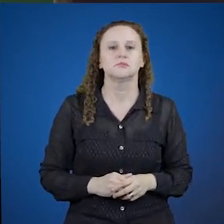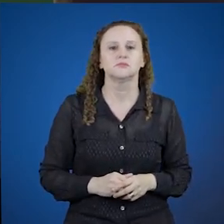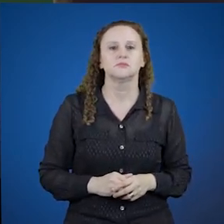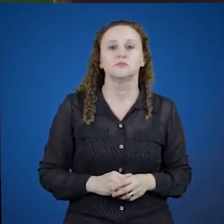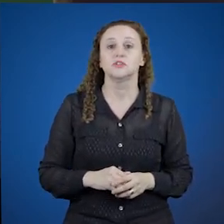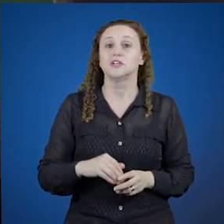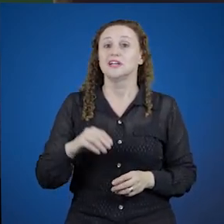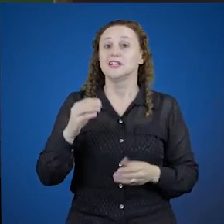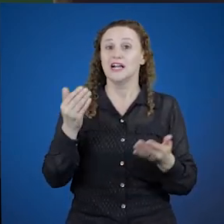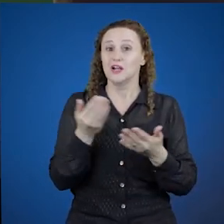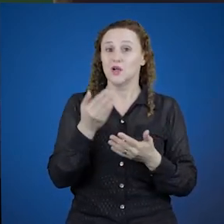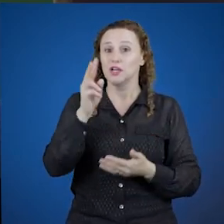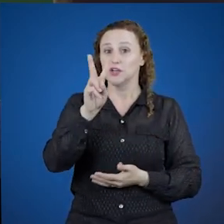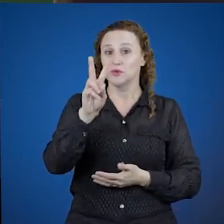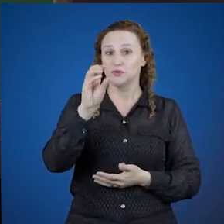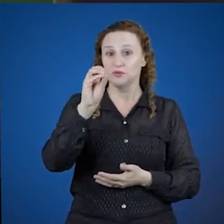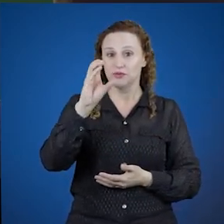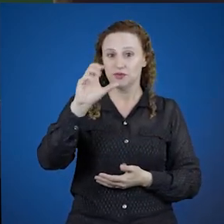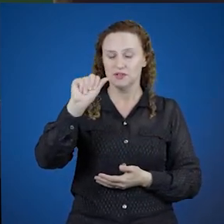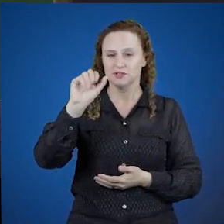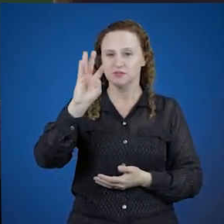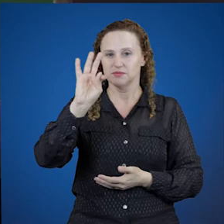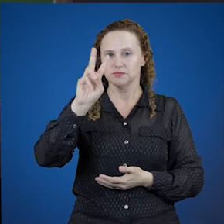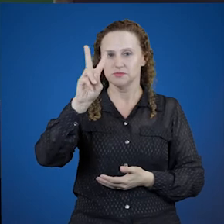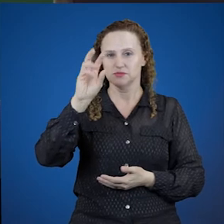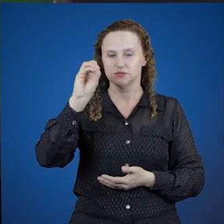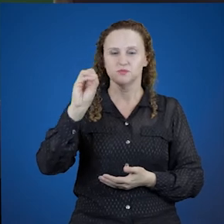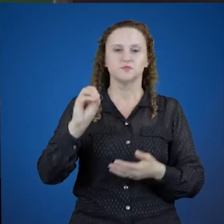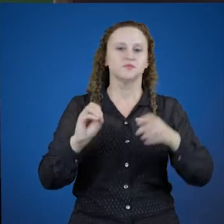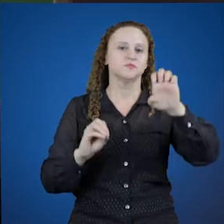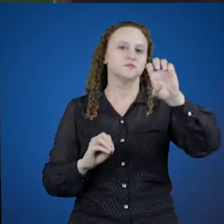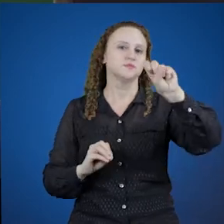e no vocativo Estela